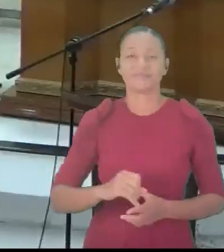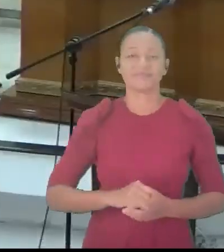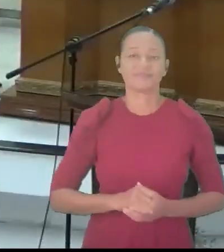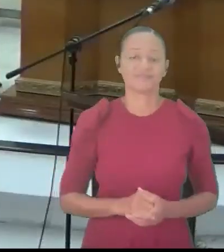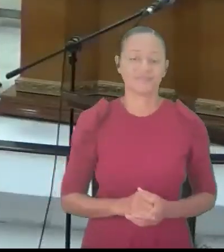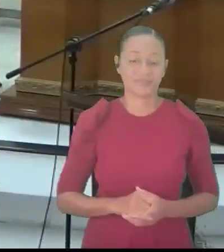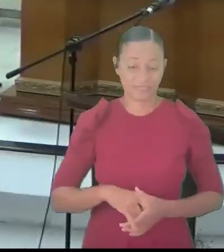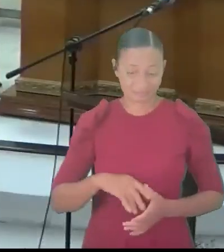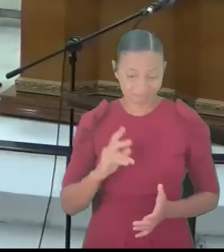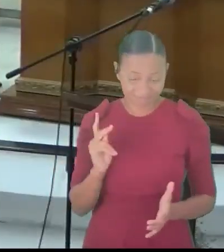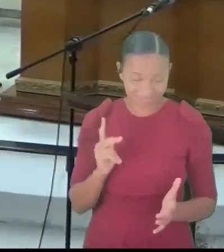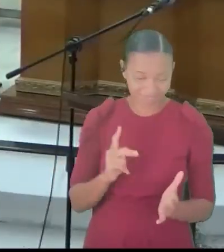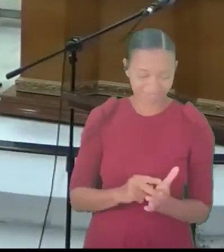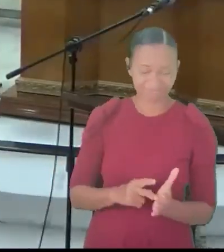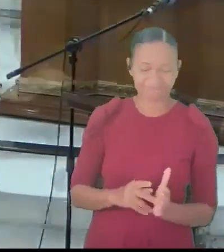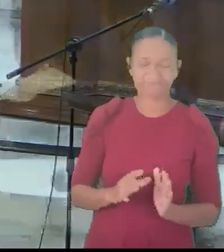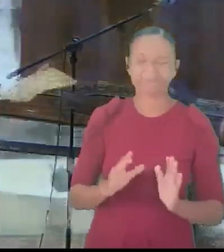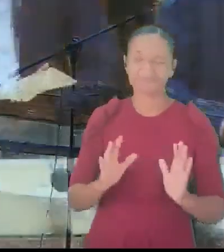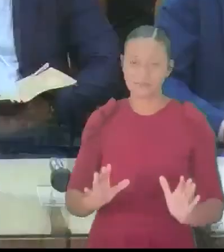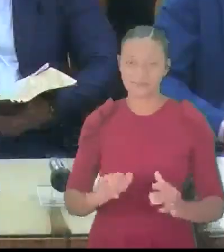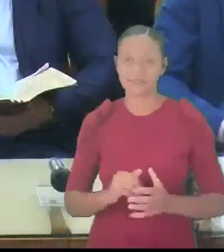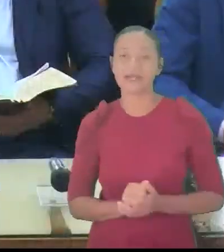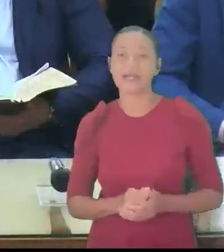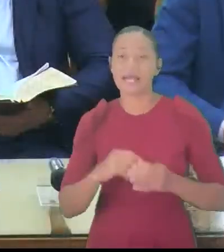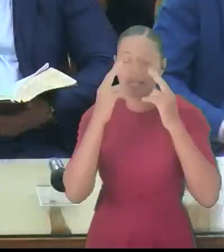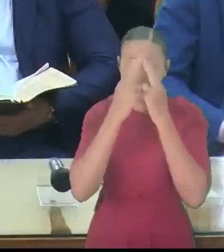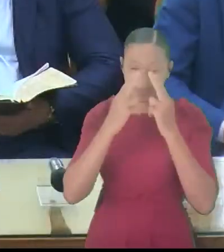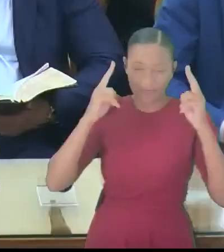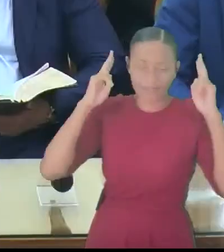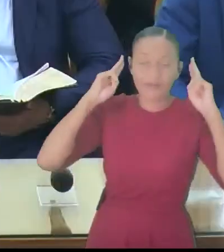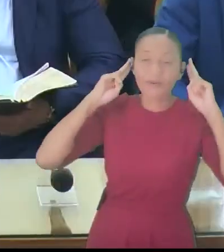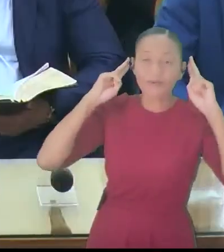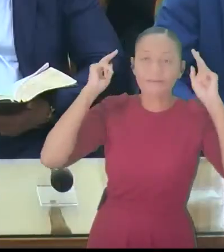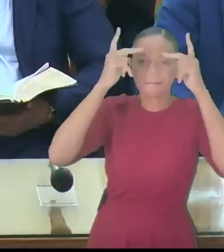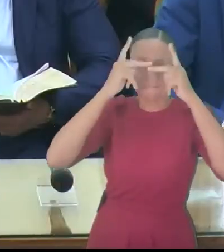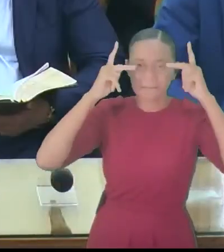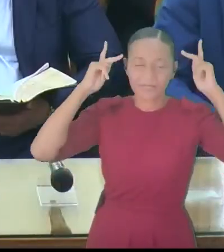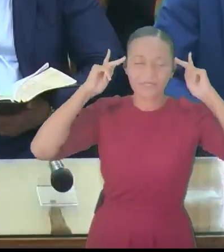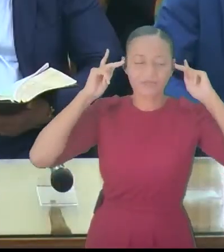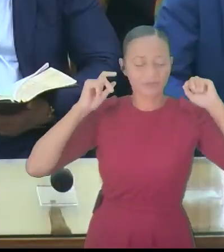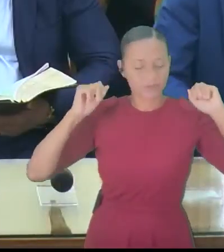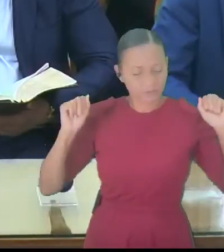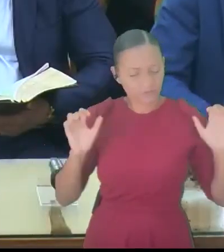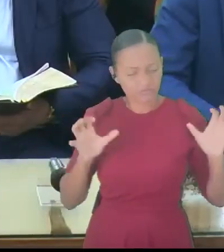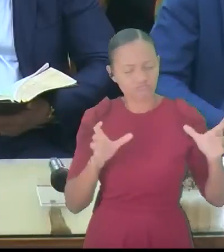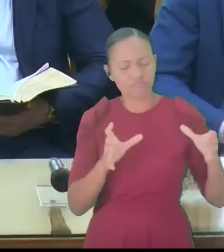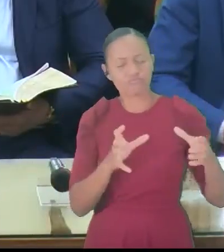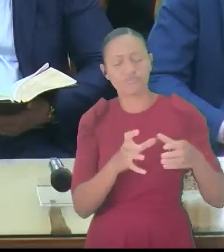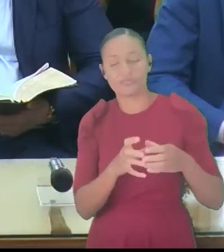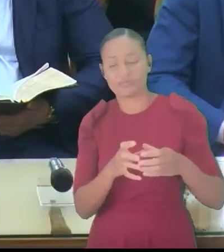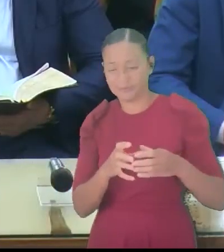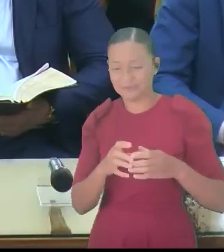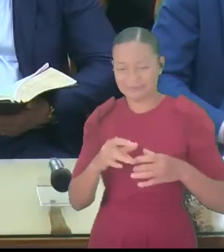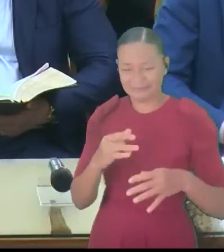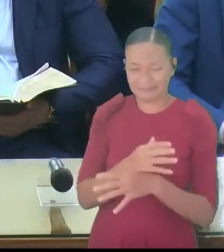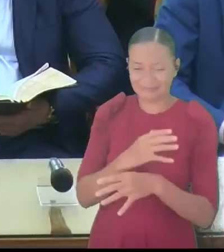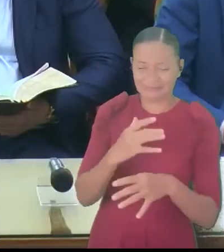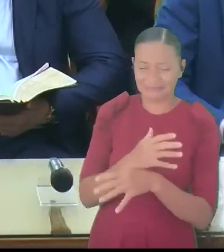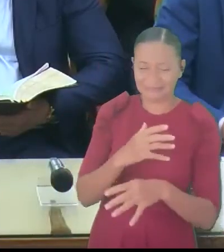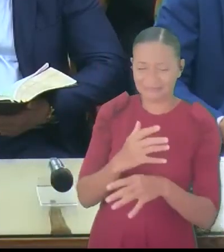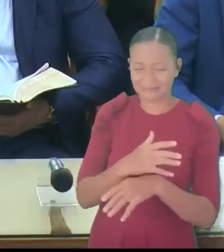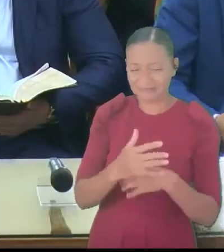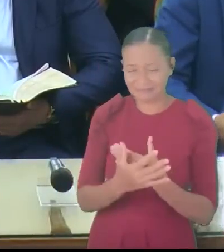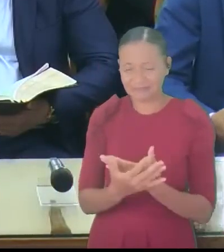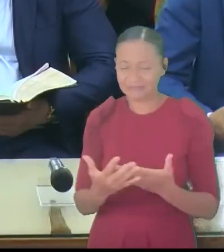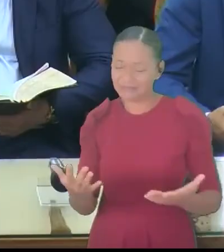De fato, Herodes e Pilatos reuniram-se com os gentios e com o povo de Israel nesta cidade para conspirar